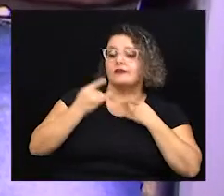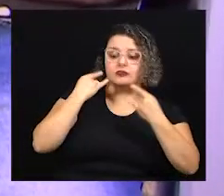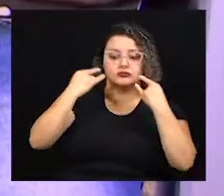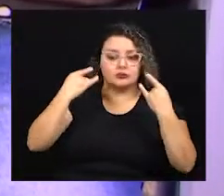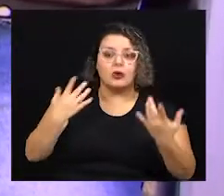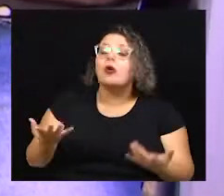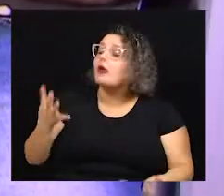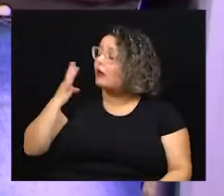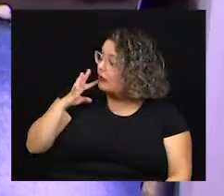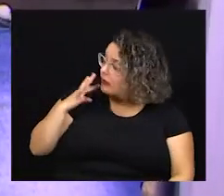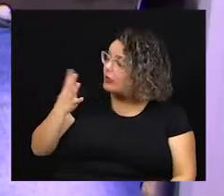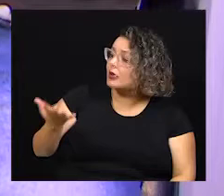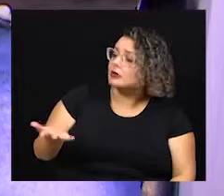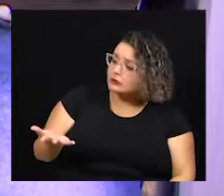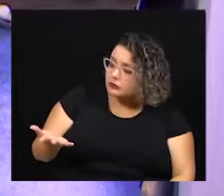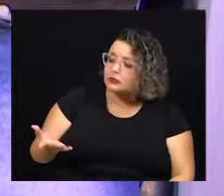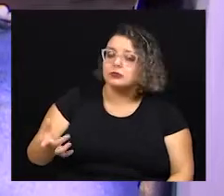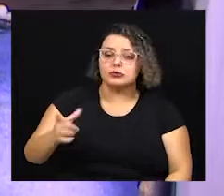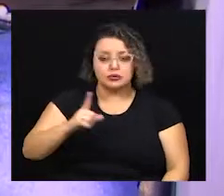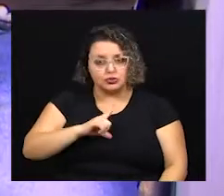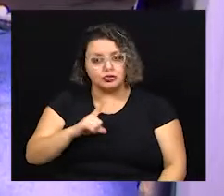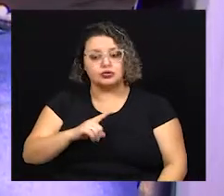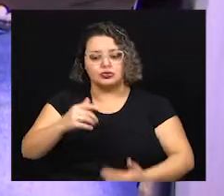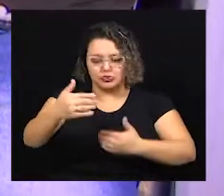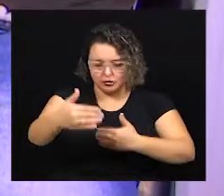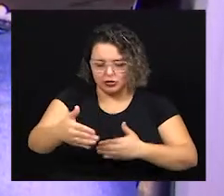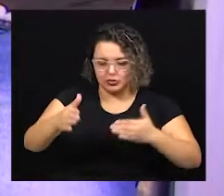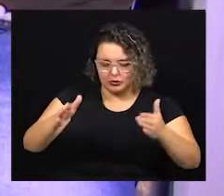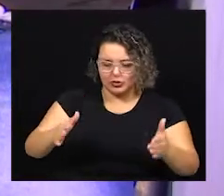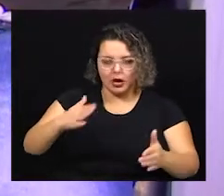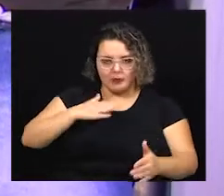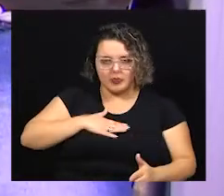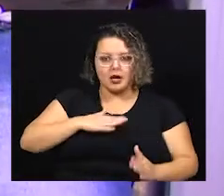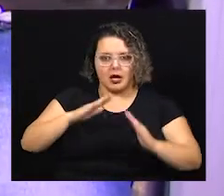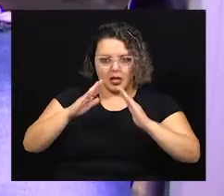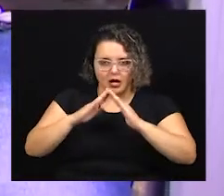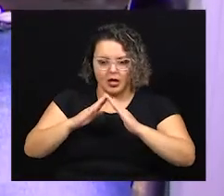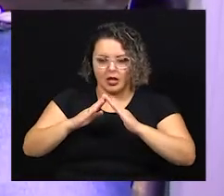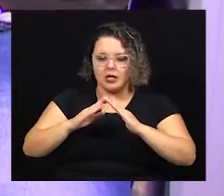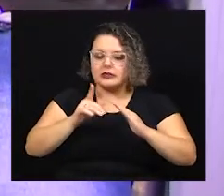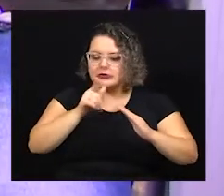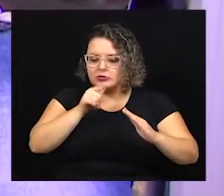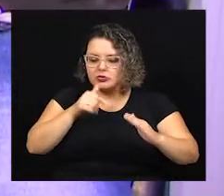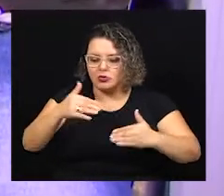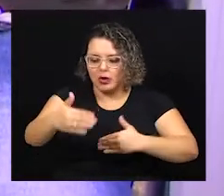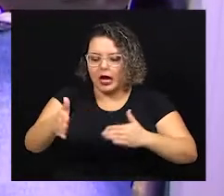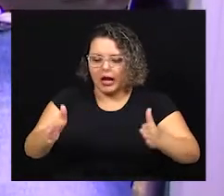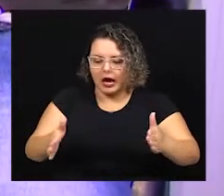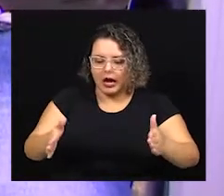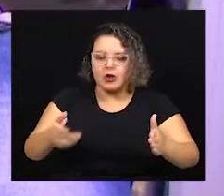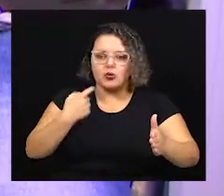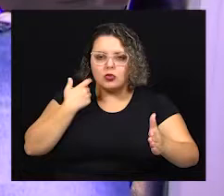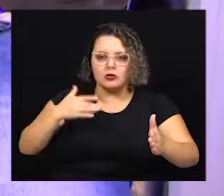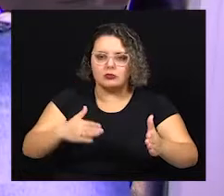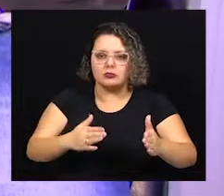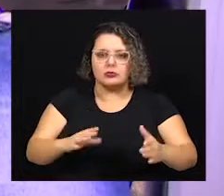a origem do negócio. Eu tinha aquários na minha casa, isso em... Sempre gostou de peixe e tal? Sempre gostei de peixe, isso